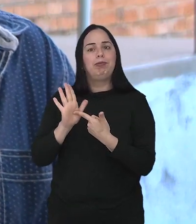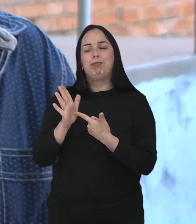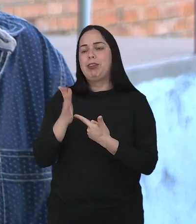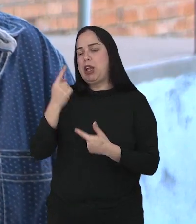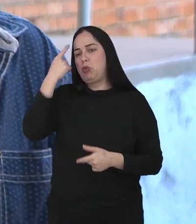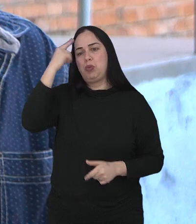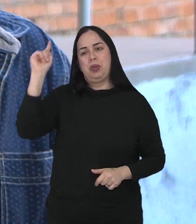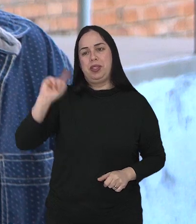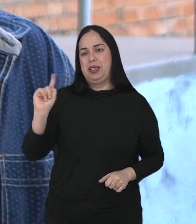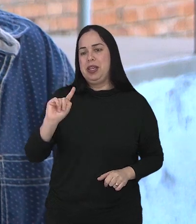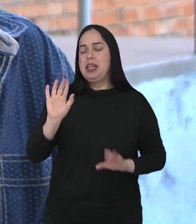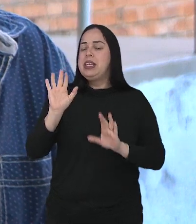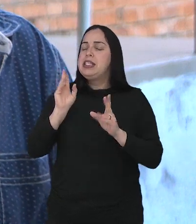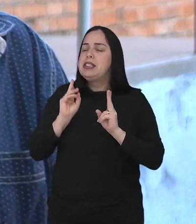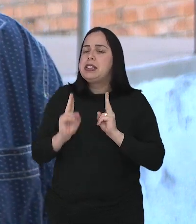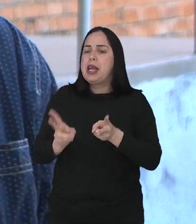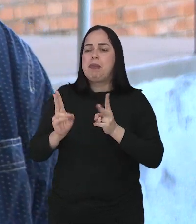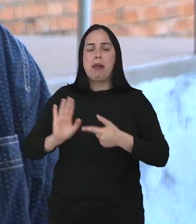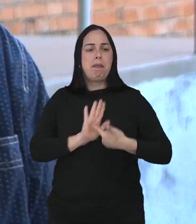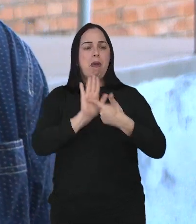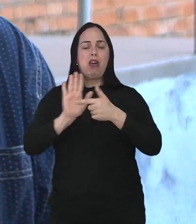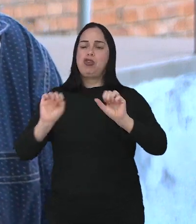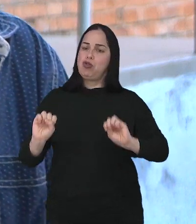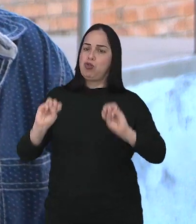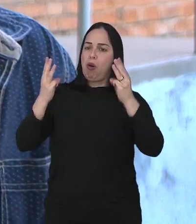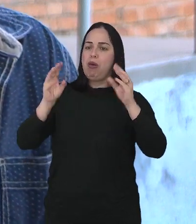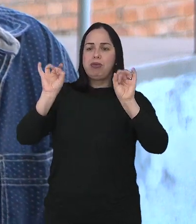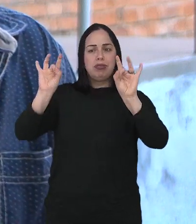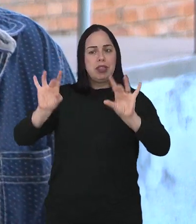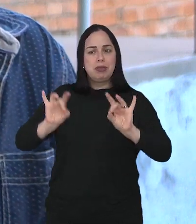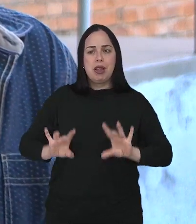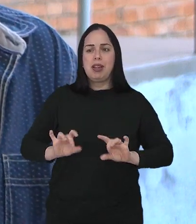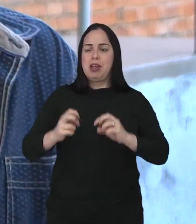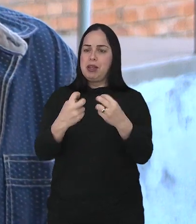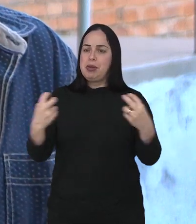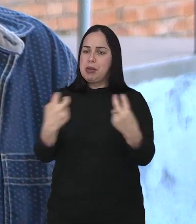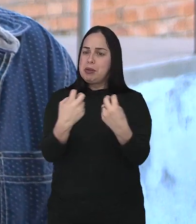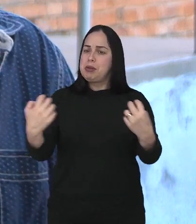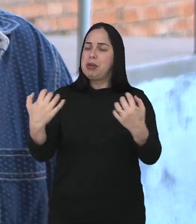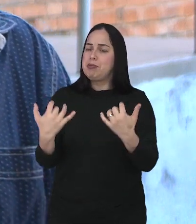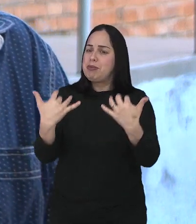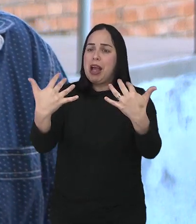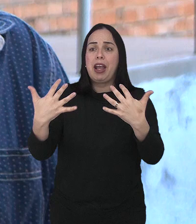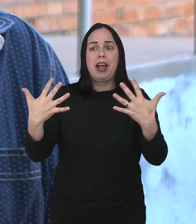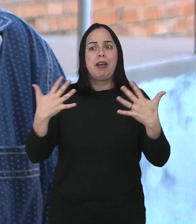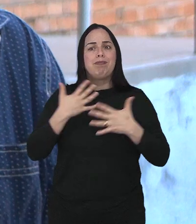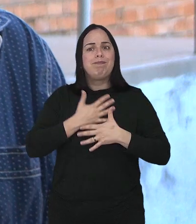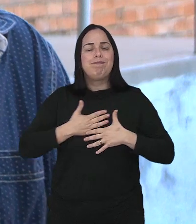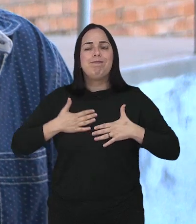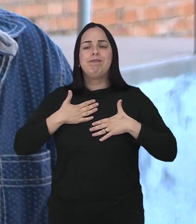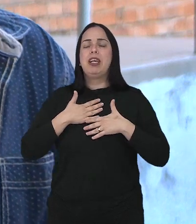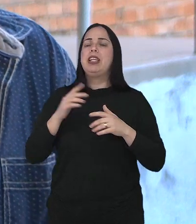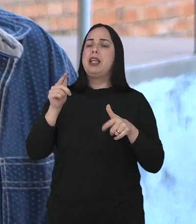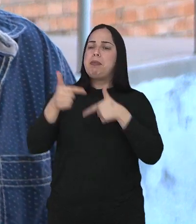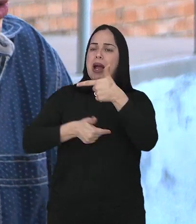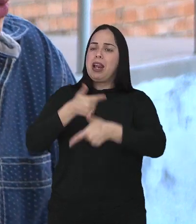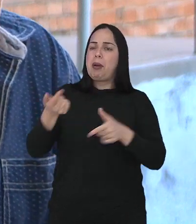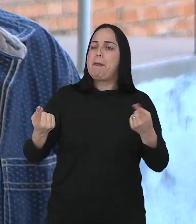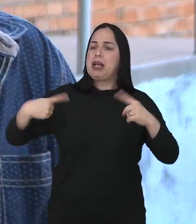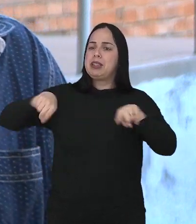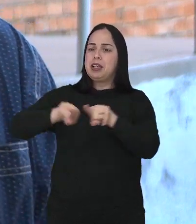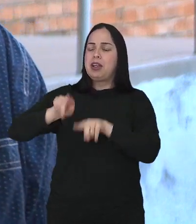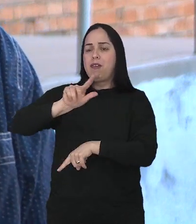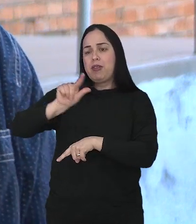aqui. E é sempre muito especial, público muito carinhoso. Trabalhar com a Fundação Cultural Cassiano Ricardo é